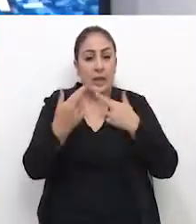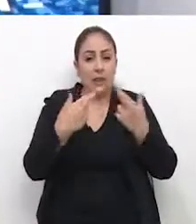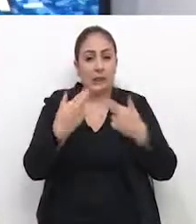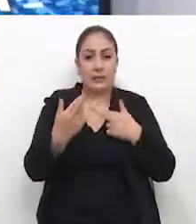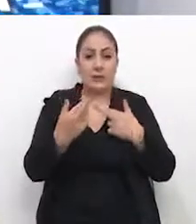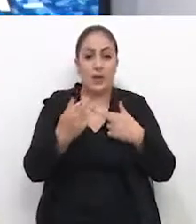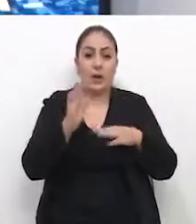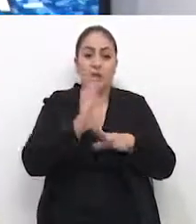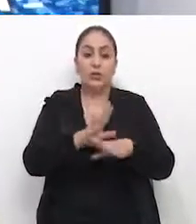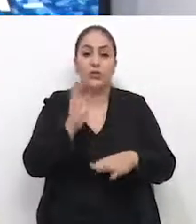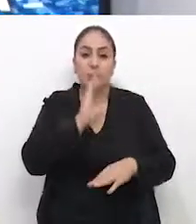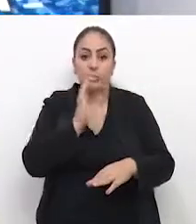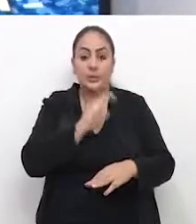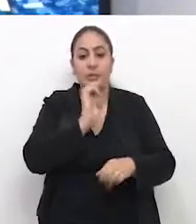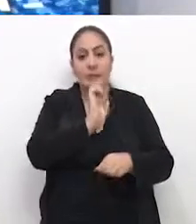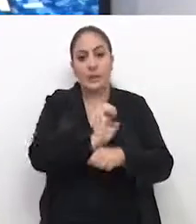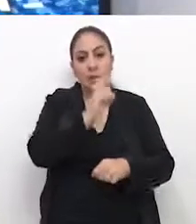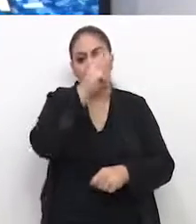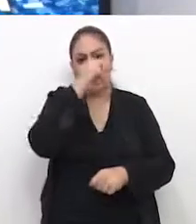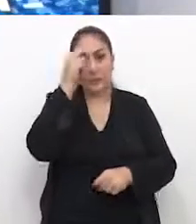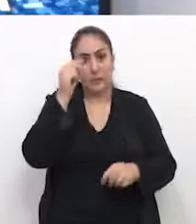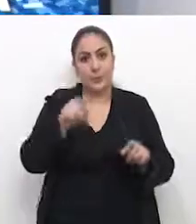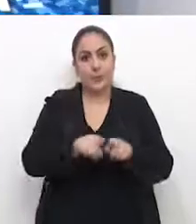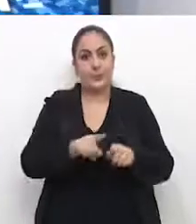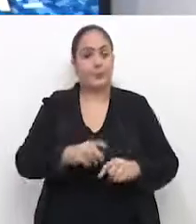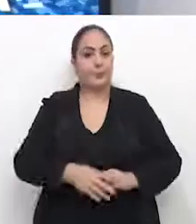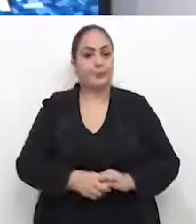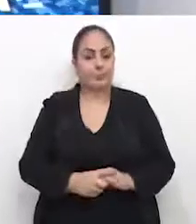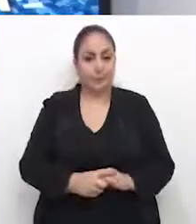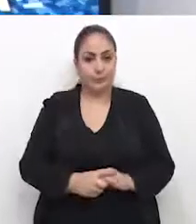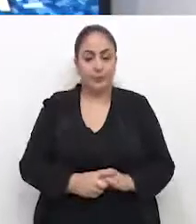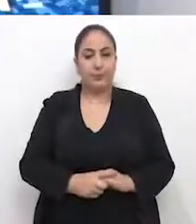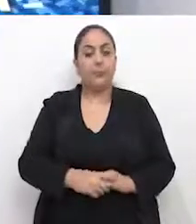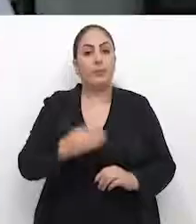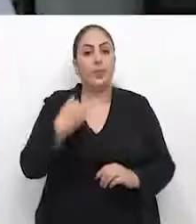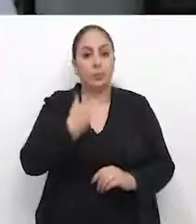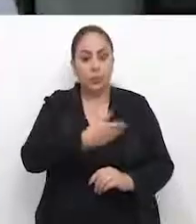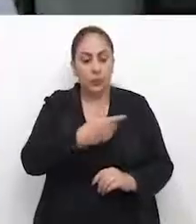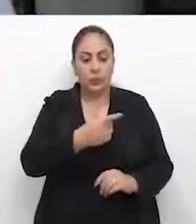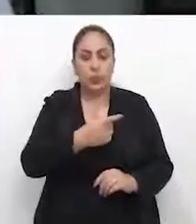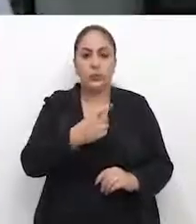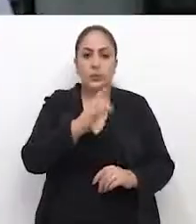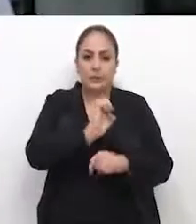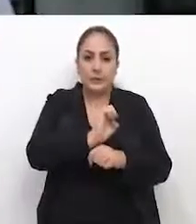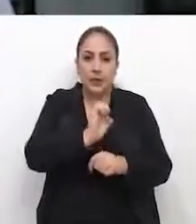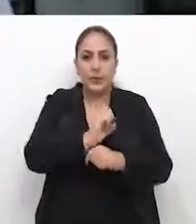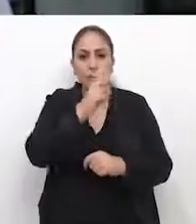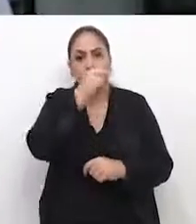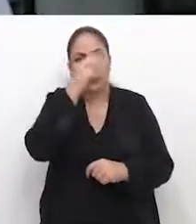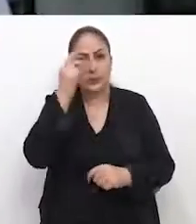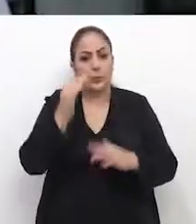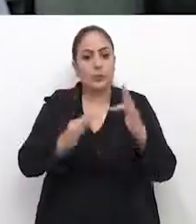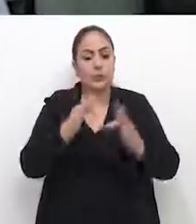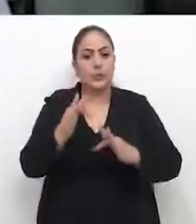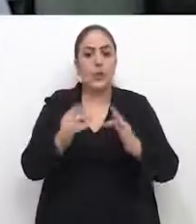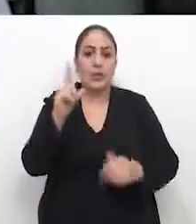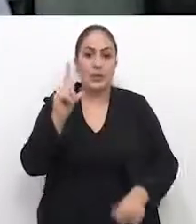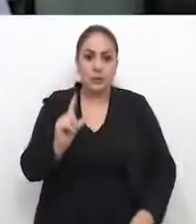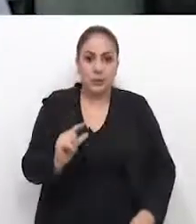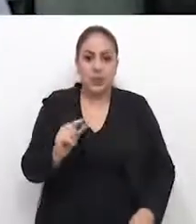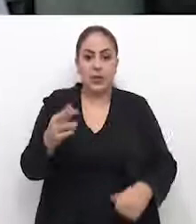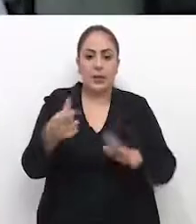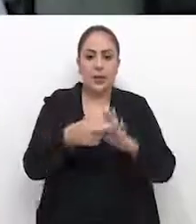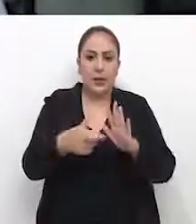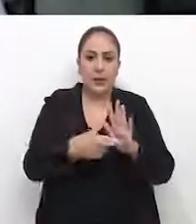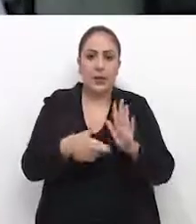Nacional referente à ajuda emergencial para estados e municípios. Os nossos estados, os municípios, em função